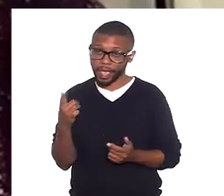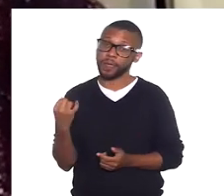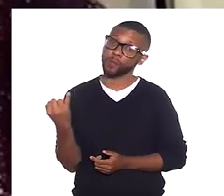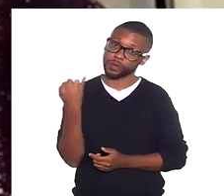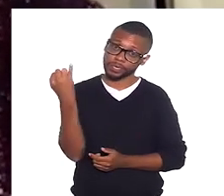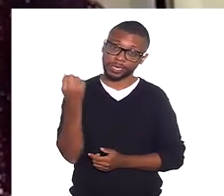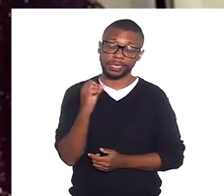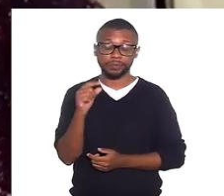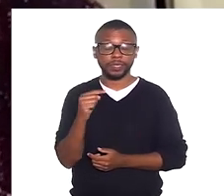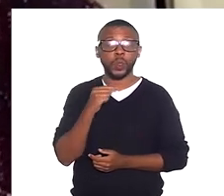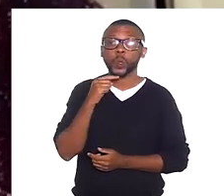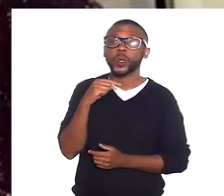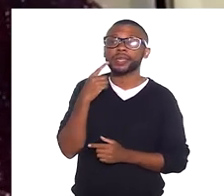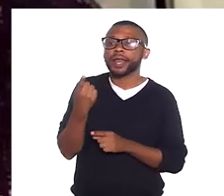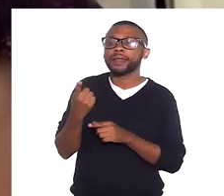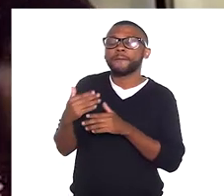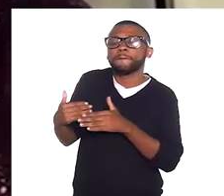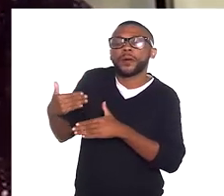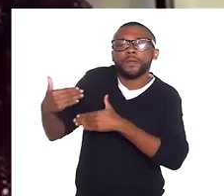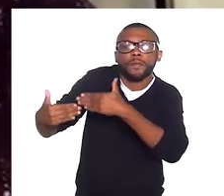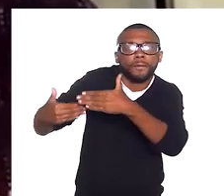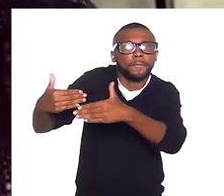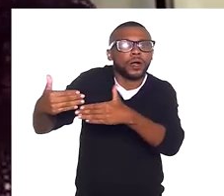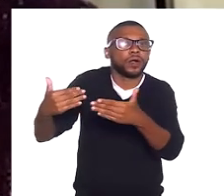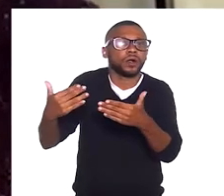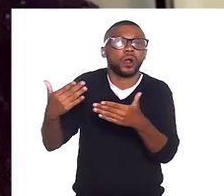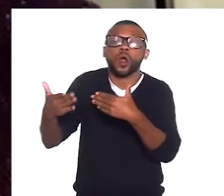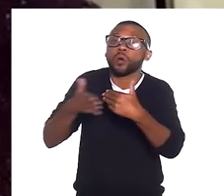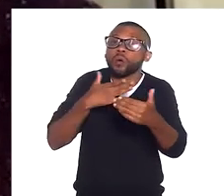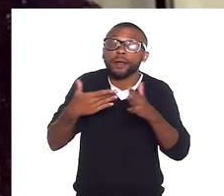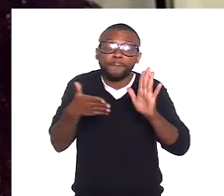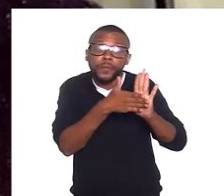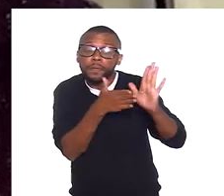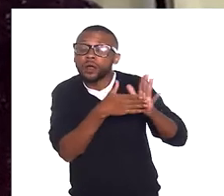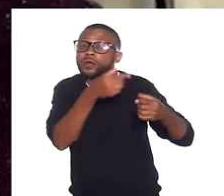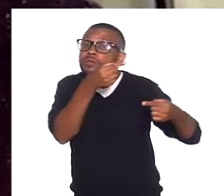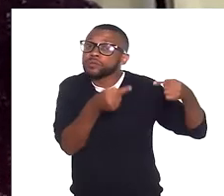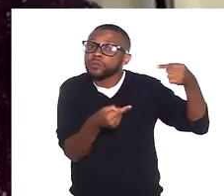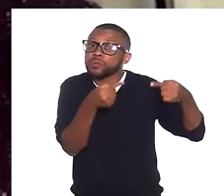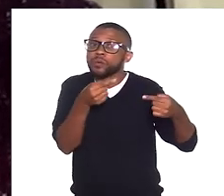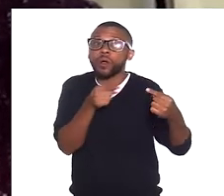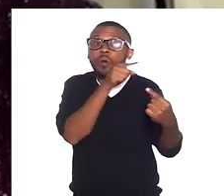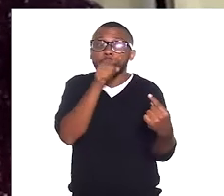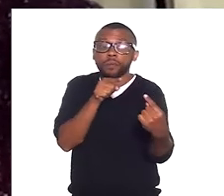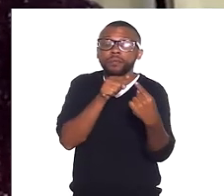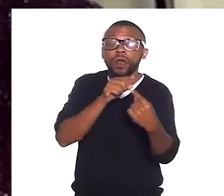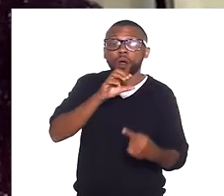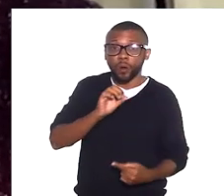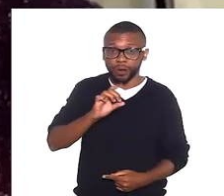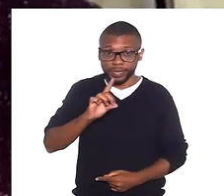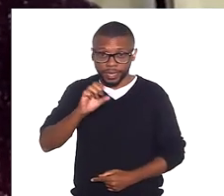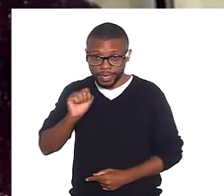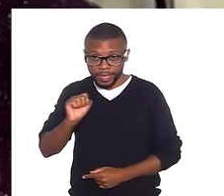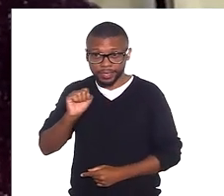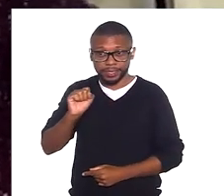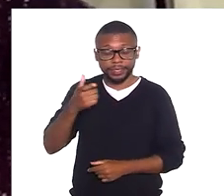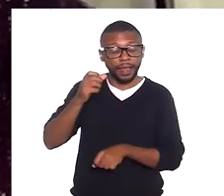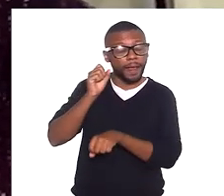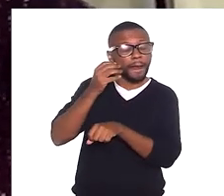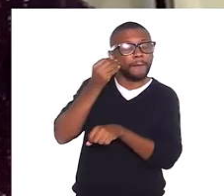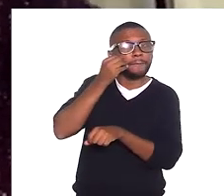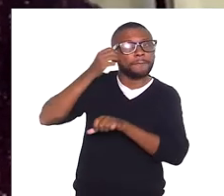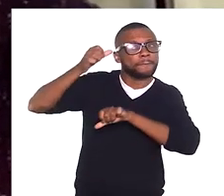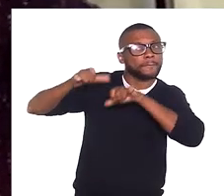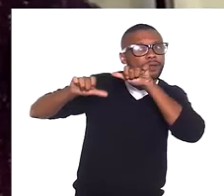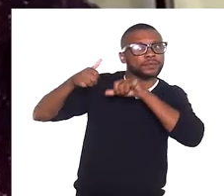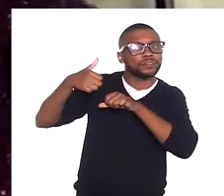consegue avançar nessa agenda. E isso é em toda a agenda de direitos humanos. A gente nunca vai chegar ali na meta de desenvolvimento sustentável que está